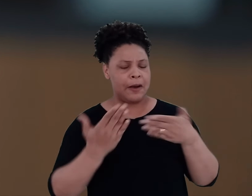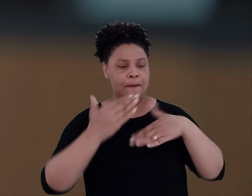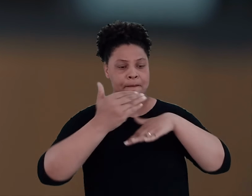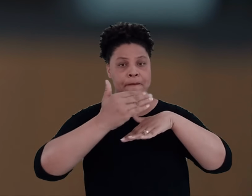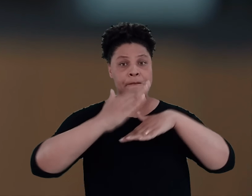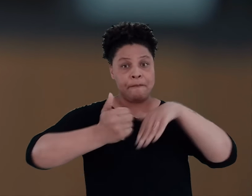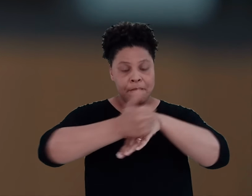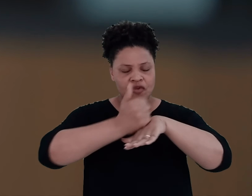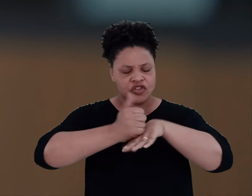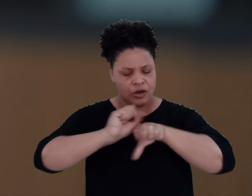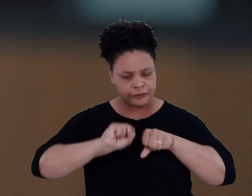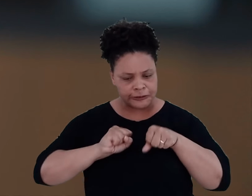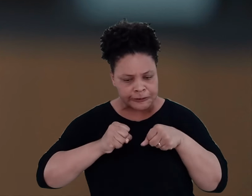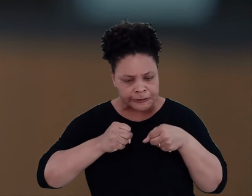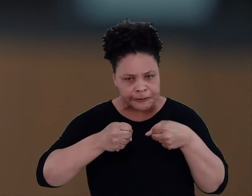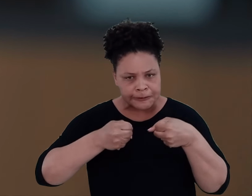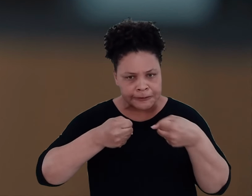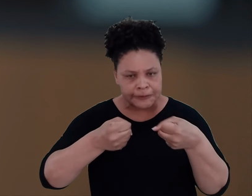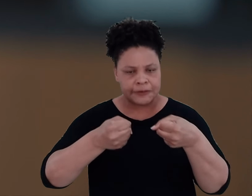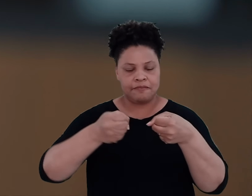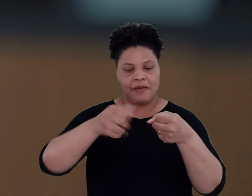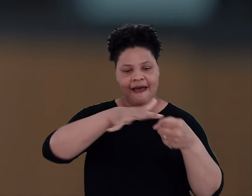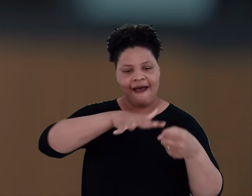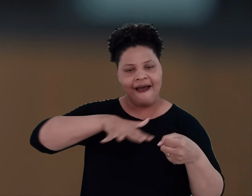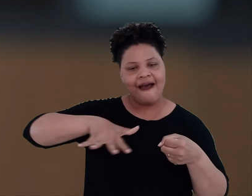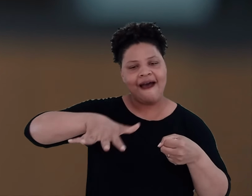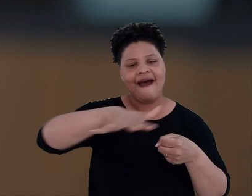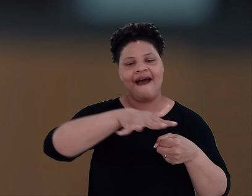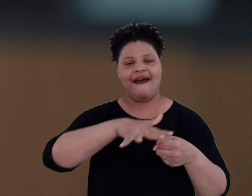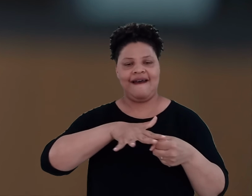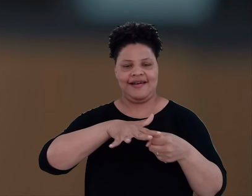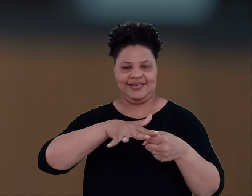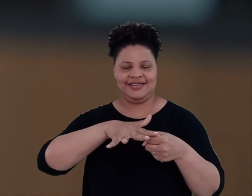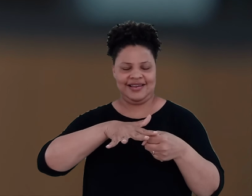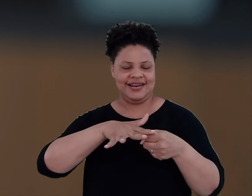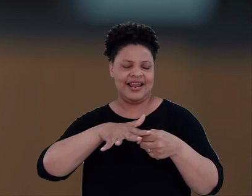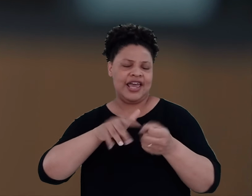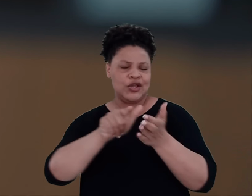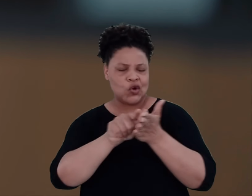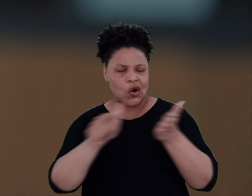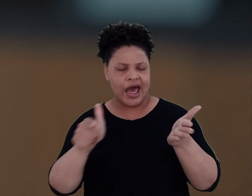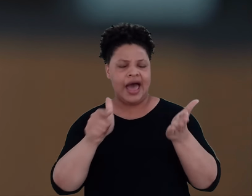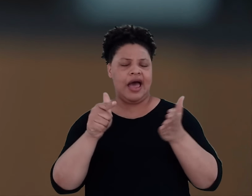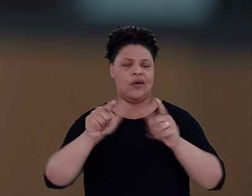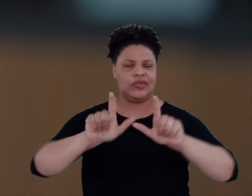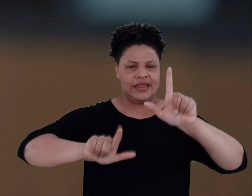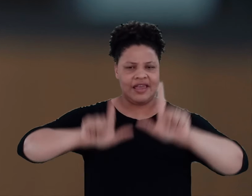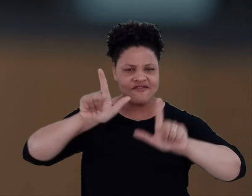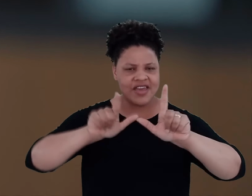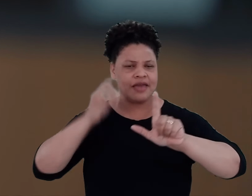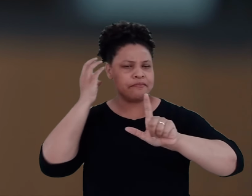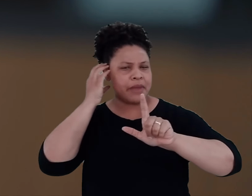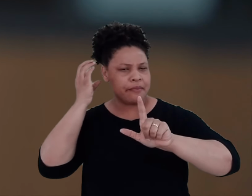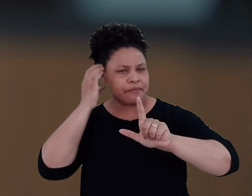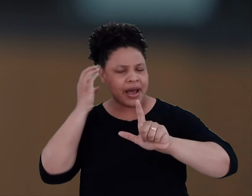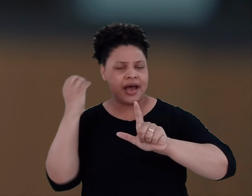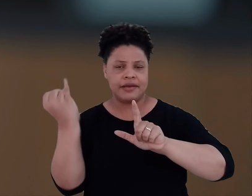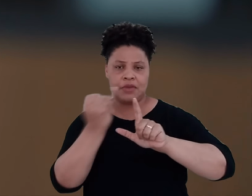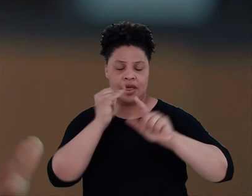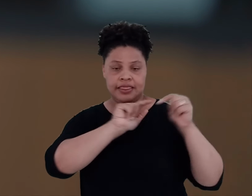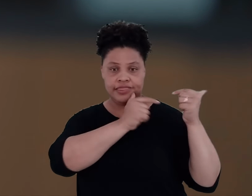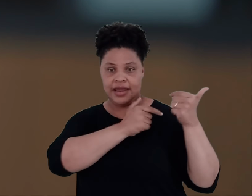considerável para pautar o enegrecimento da imprensa, e isso inclui o aumento radical da diversidade nas equipes de mídia